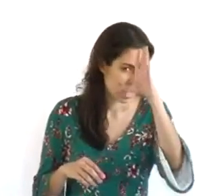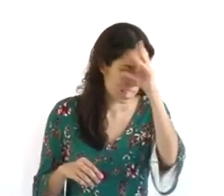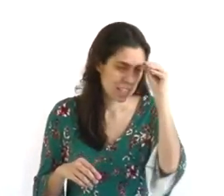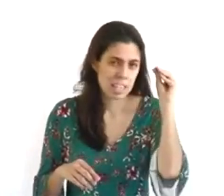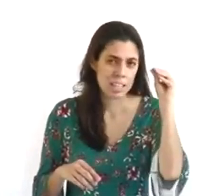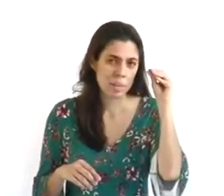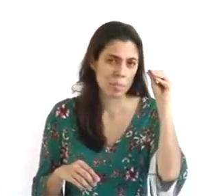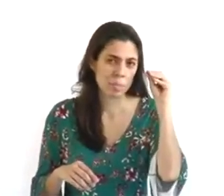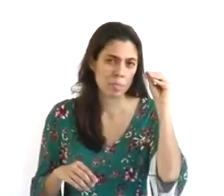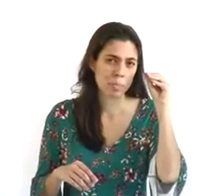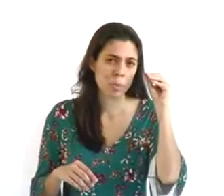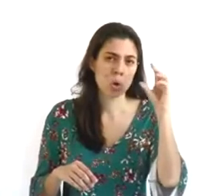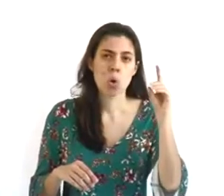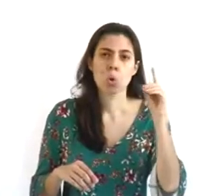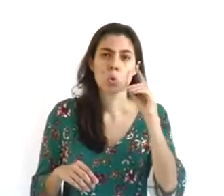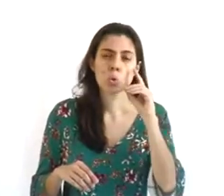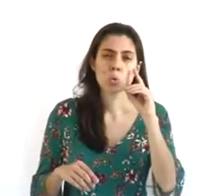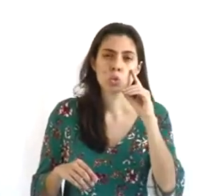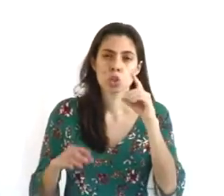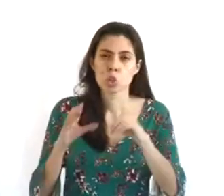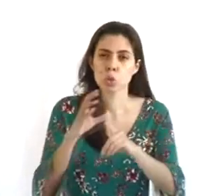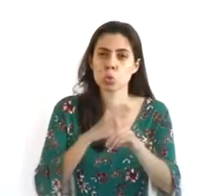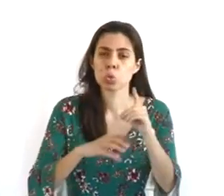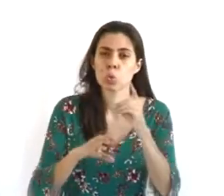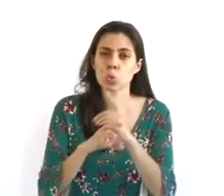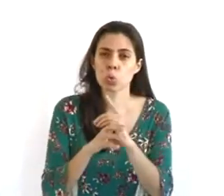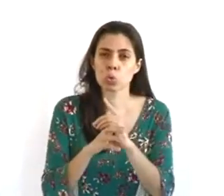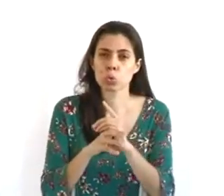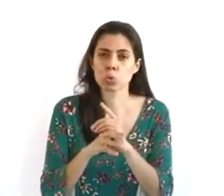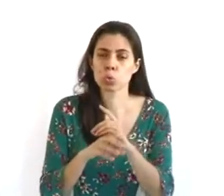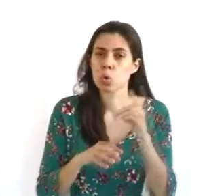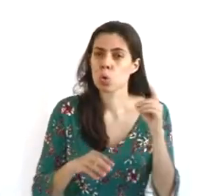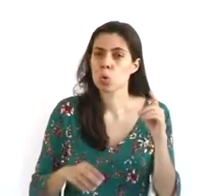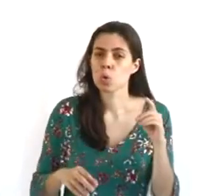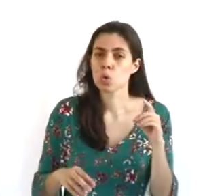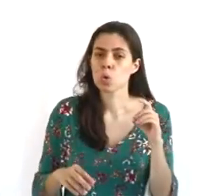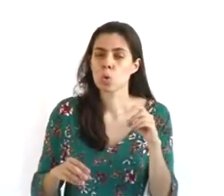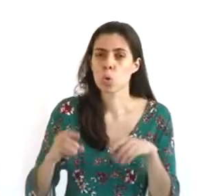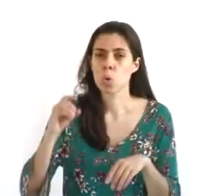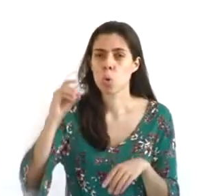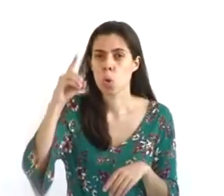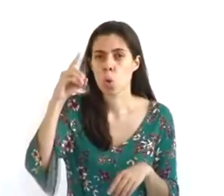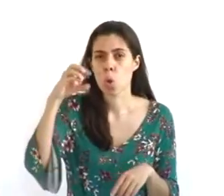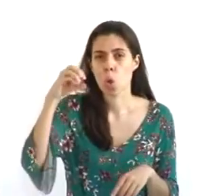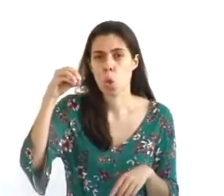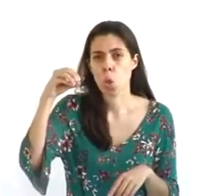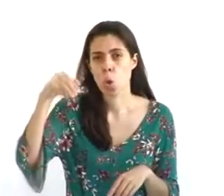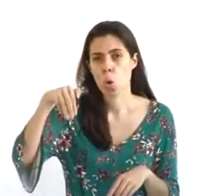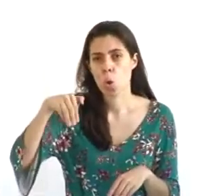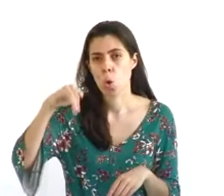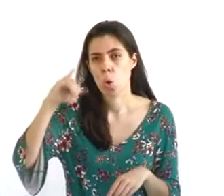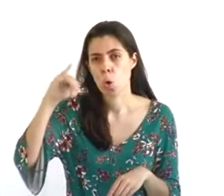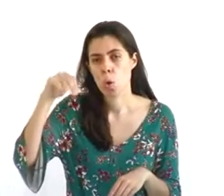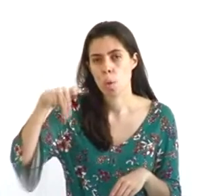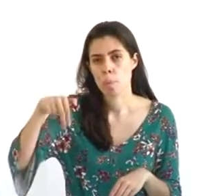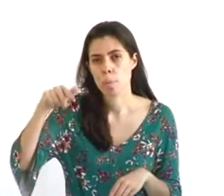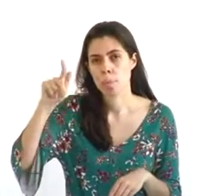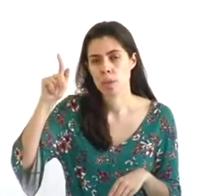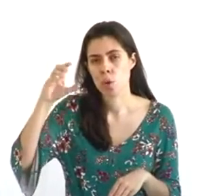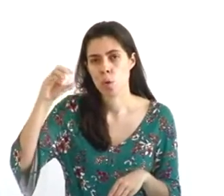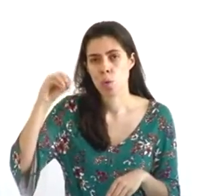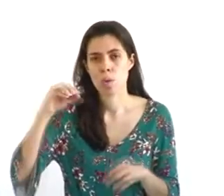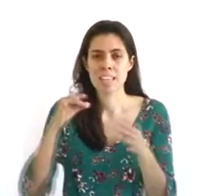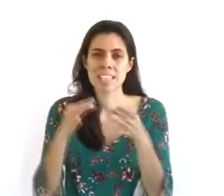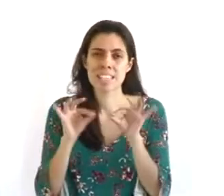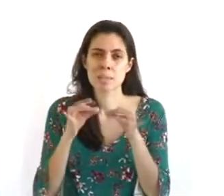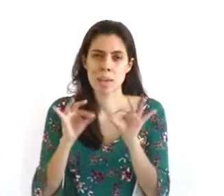nós estamos de fato guardando e observando a palavra de Deus, ou o domingo virou um dia comum? Todos os dias são dia do Senhor,